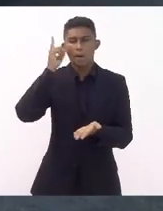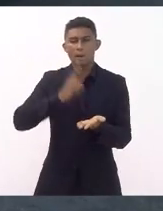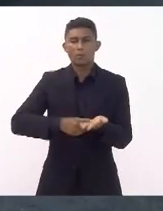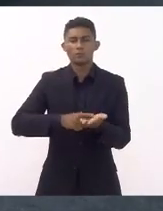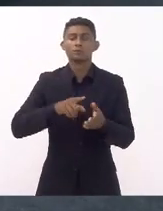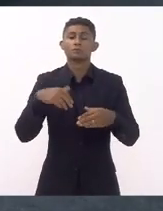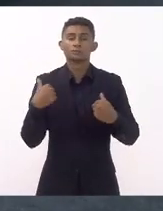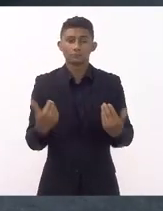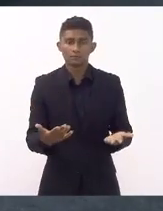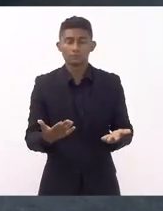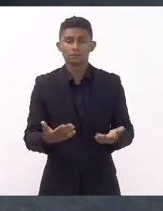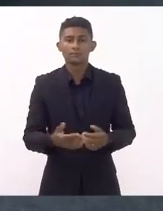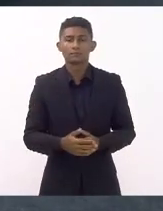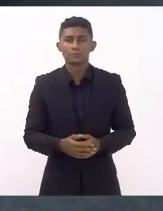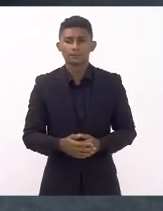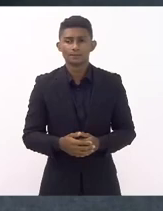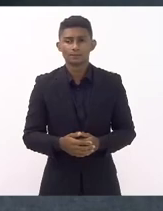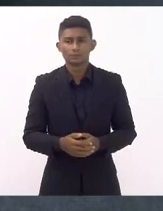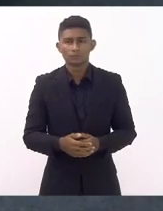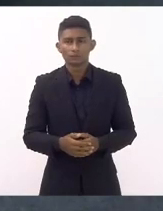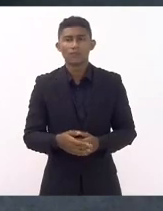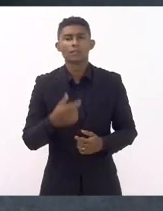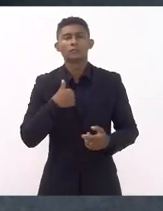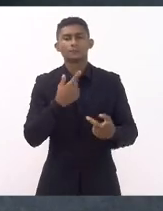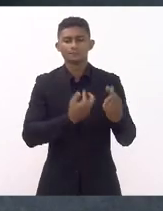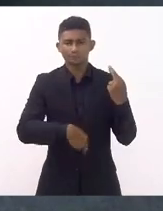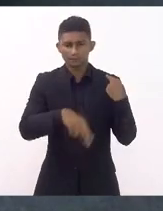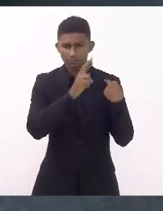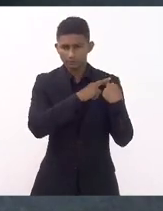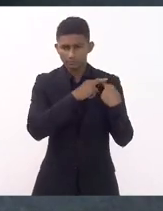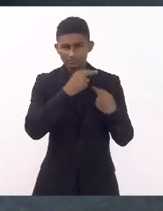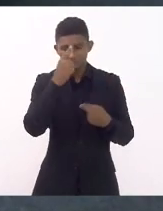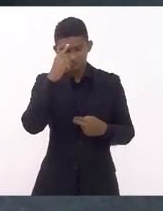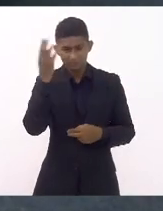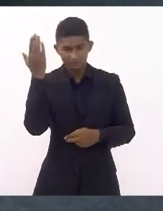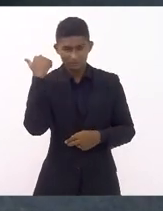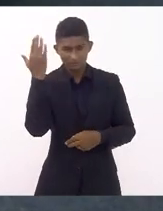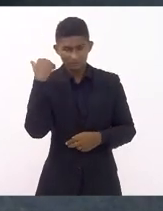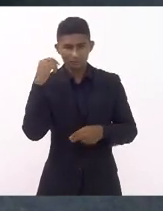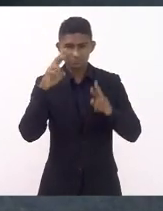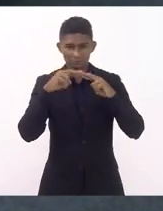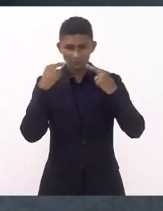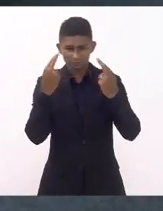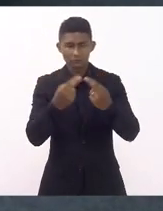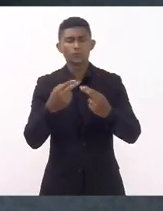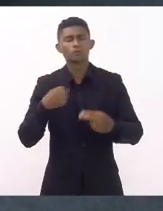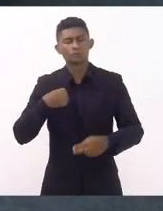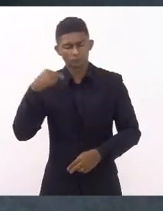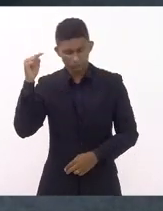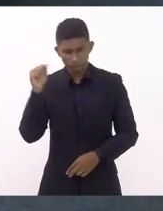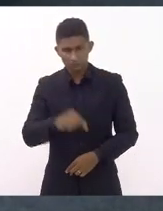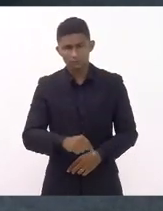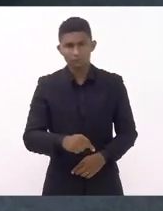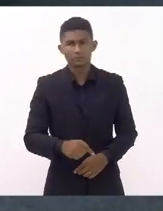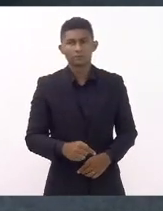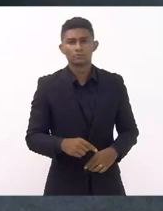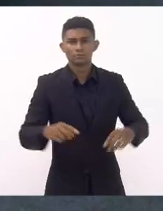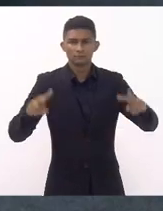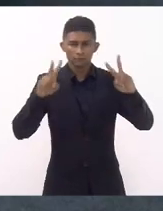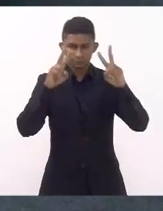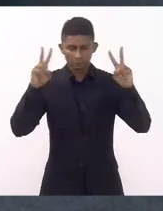sentido, e um compromisso que firmei aqui, porque eu estava aqui presente na audiência pública, de que este tema